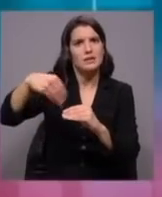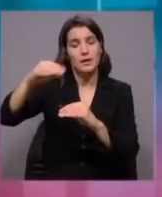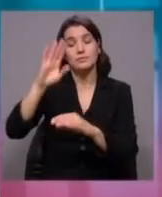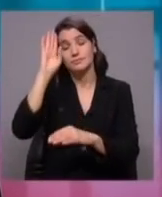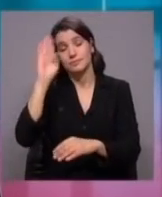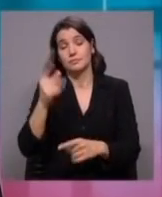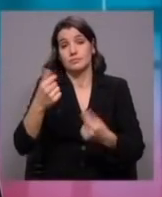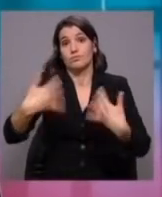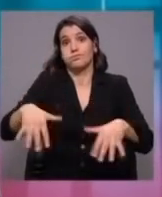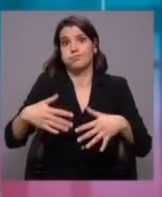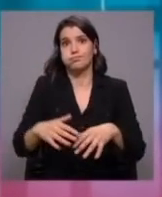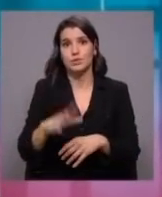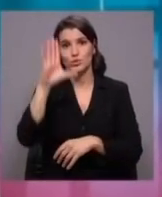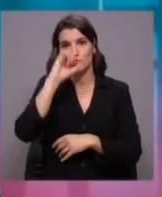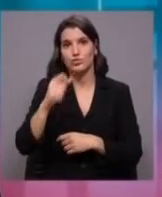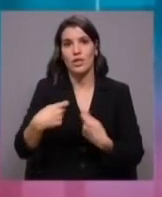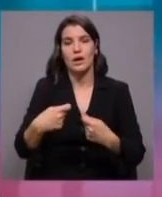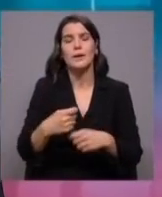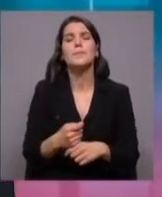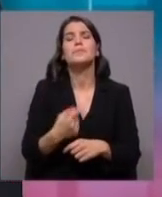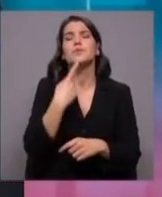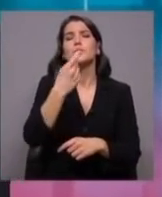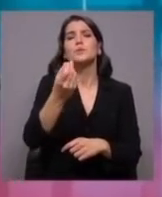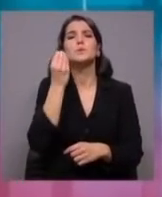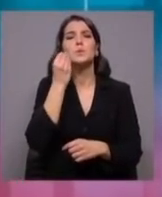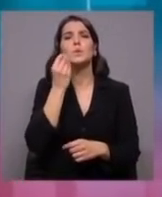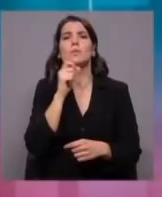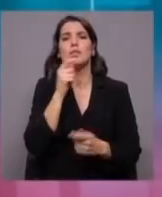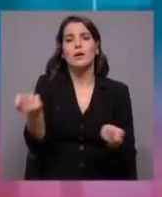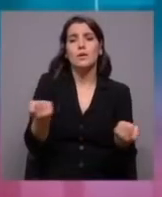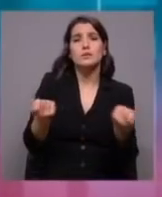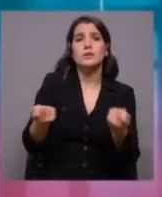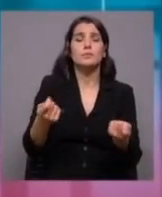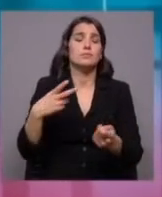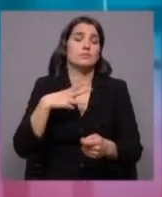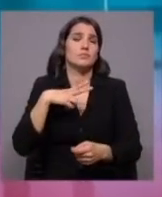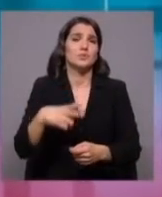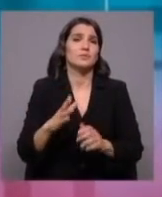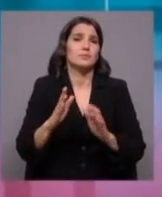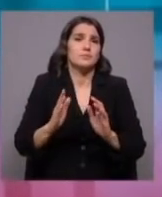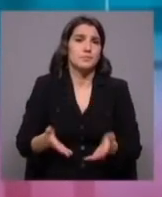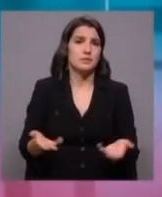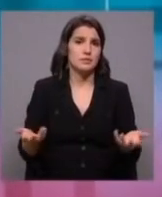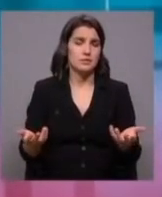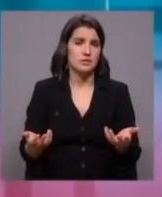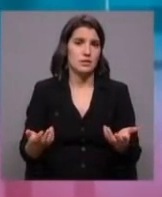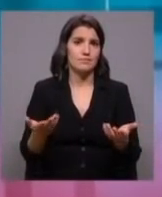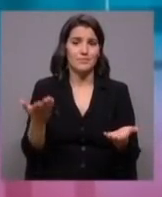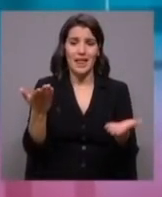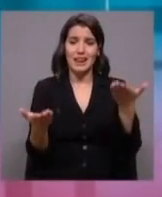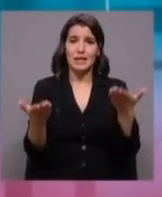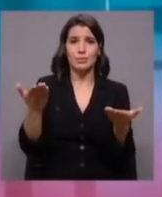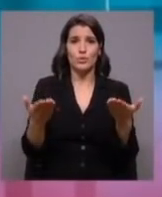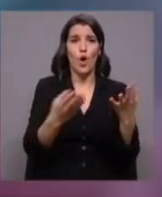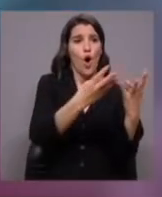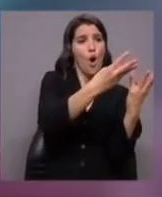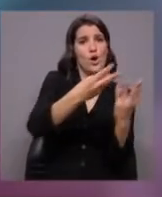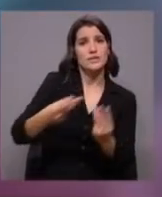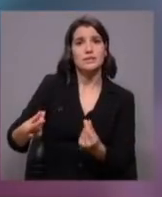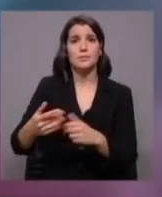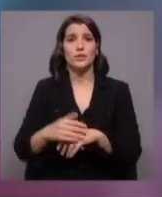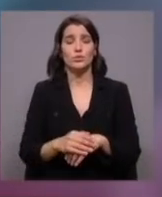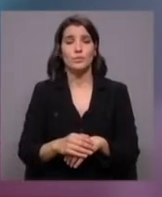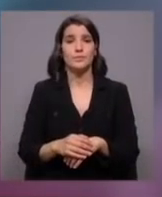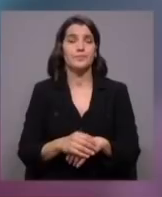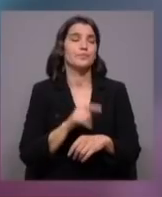muito dinheiro aos cofres do Estado. Catarina Martins, o que lhe pergunto é como é que concilia isto com a necessidade que o país tem de ter equilíbrio orçamental. Sobre equilíbrio